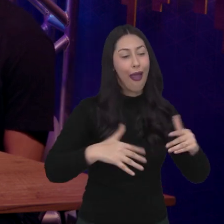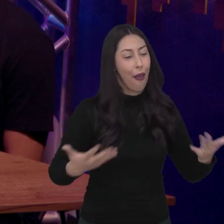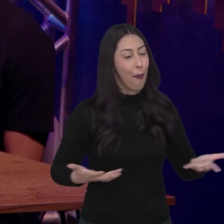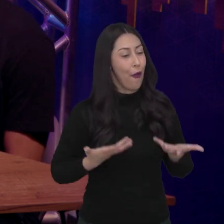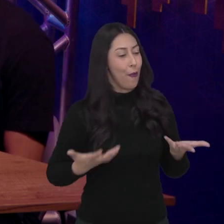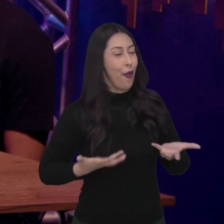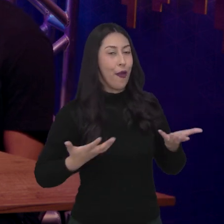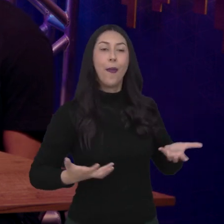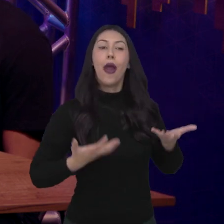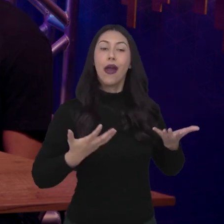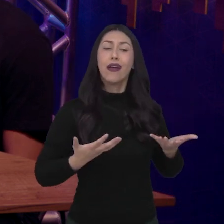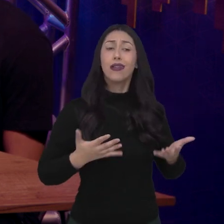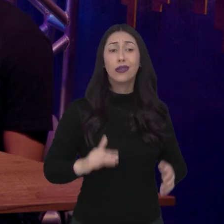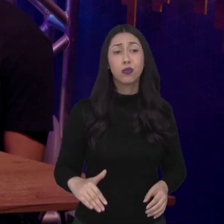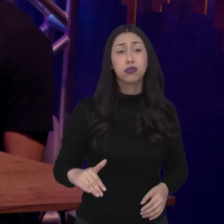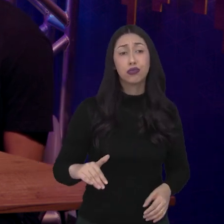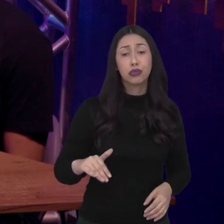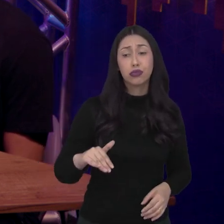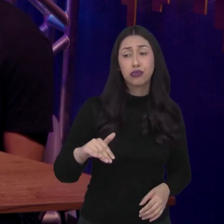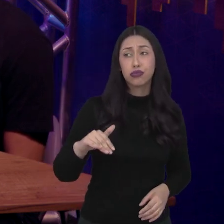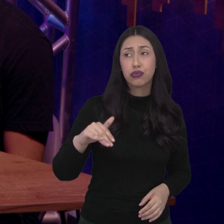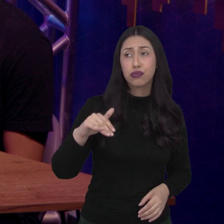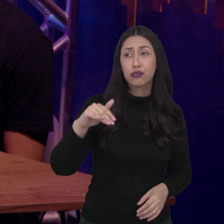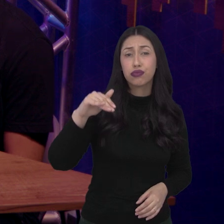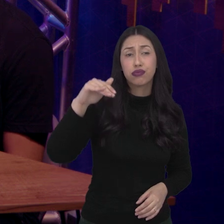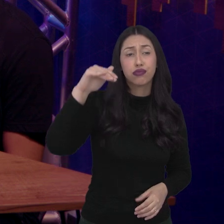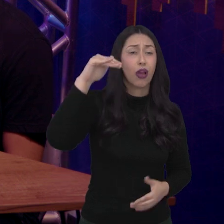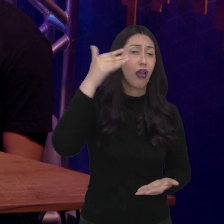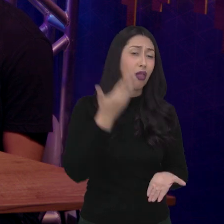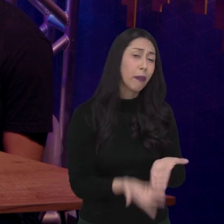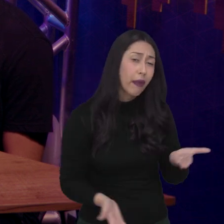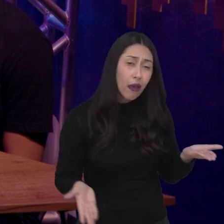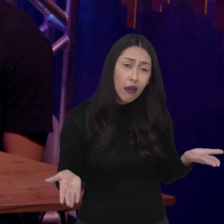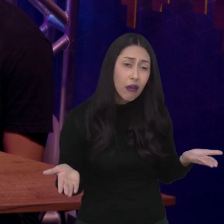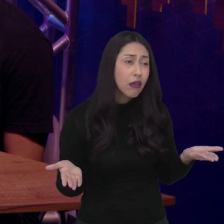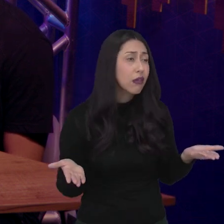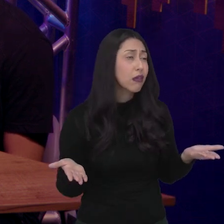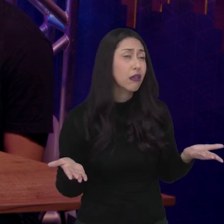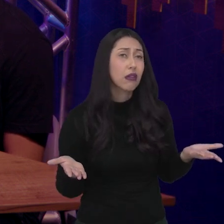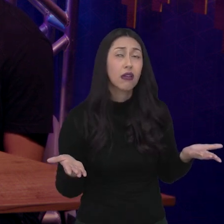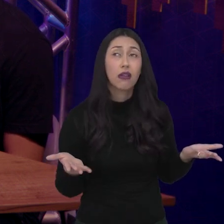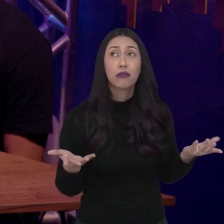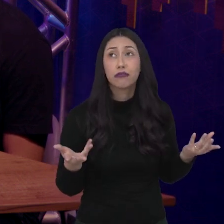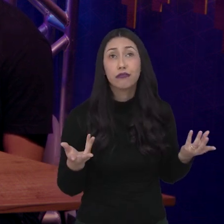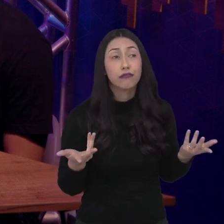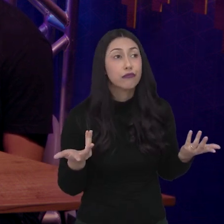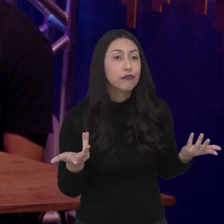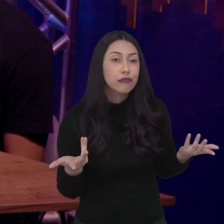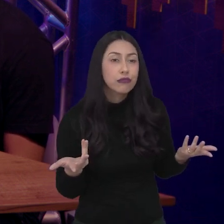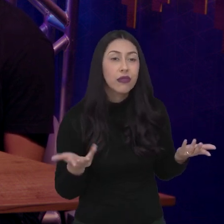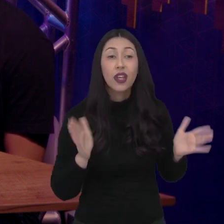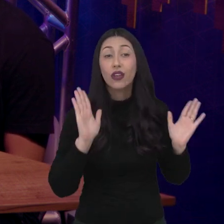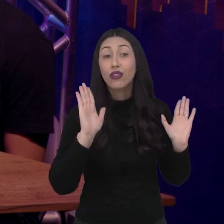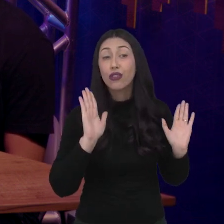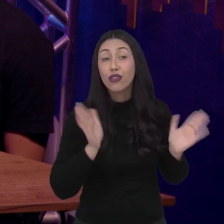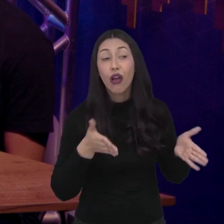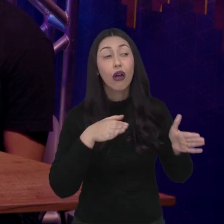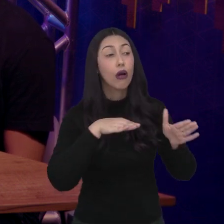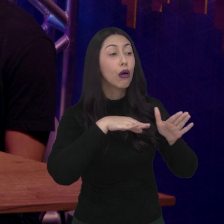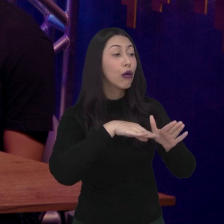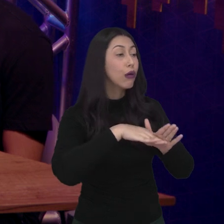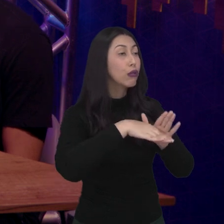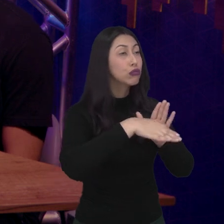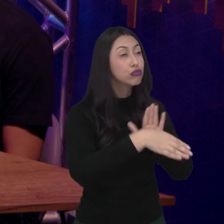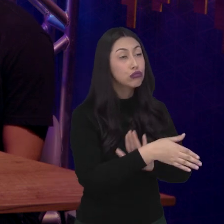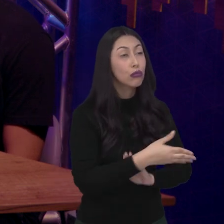que influenciam e tudo. Quando a gente vai crescendo, a gente vai perdendo isso, né? A gente vai realmente, entre aspas, se